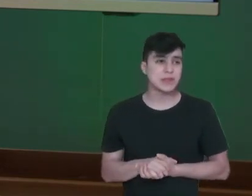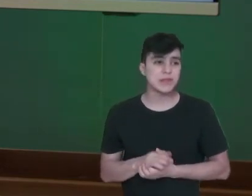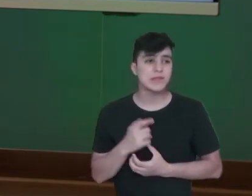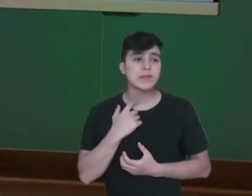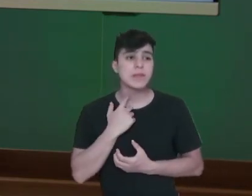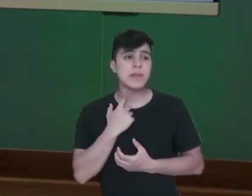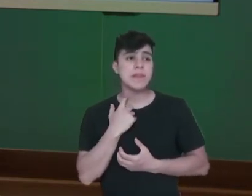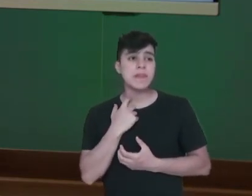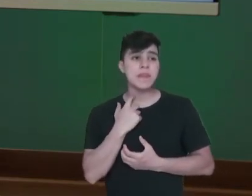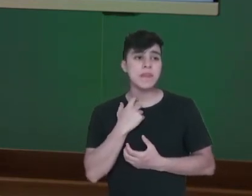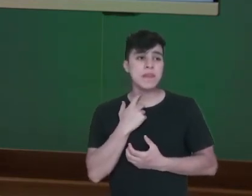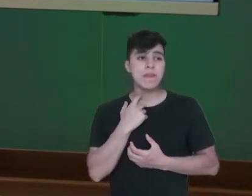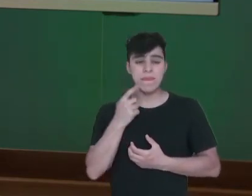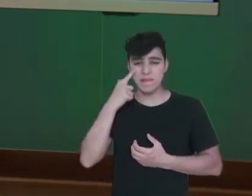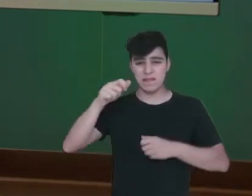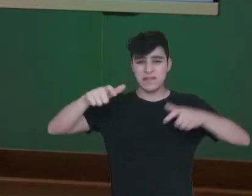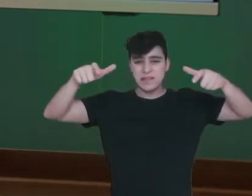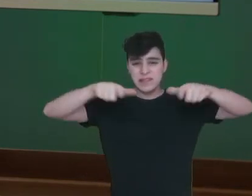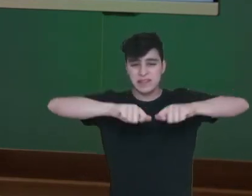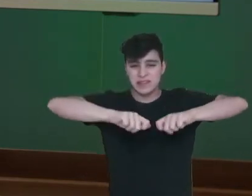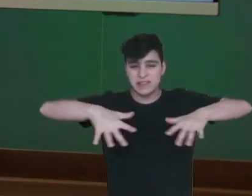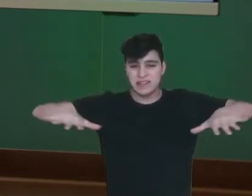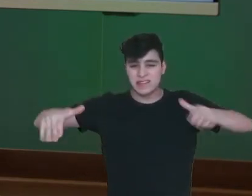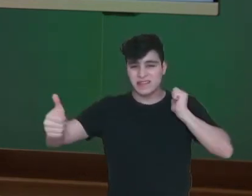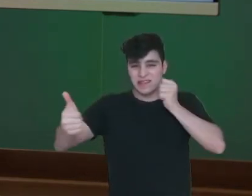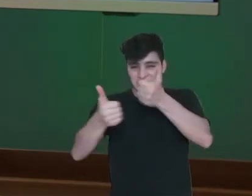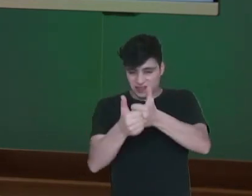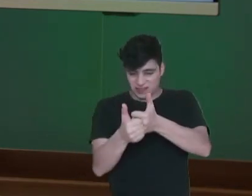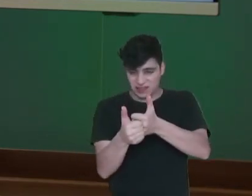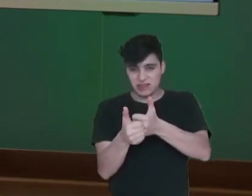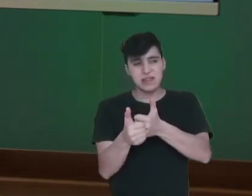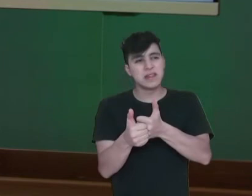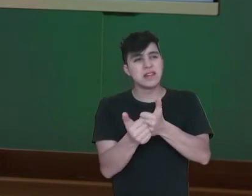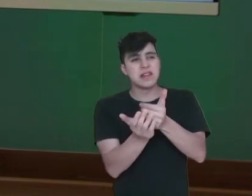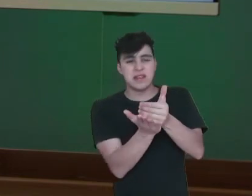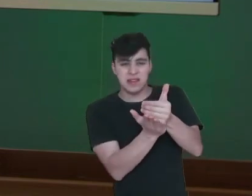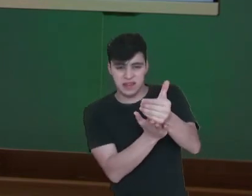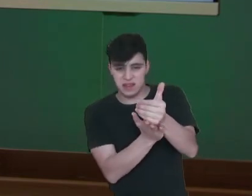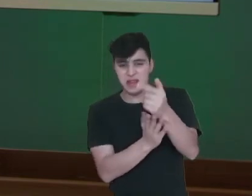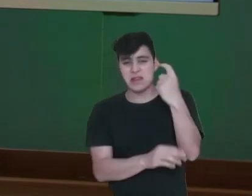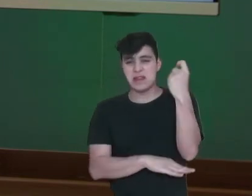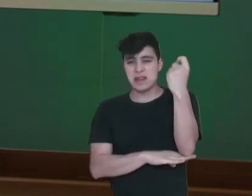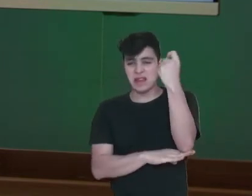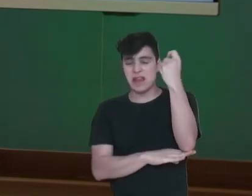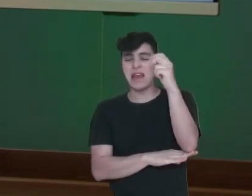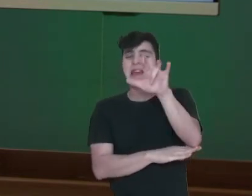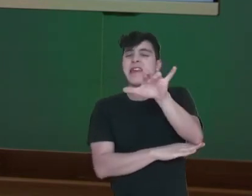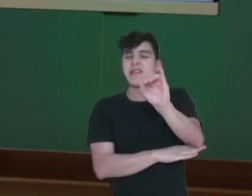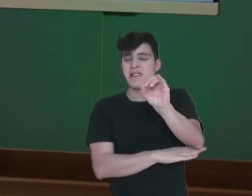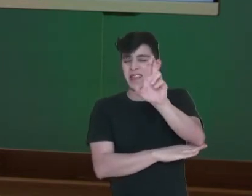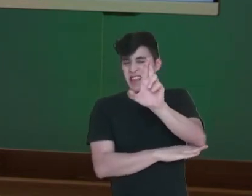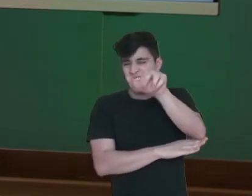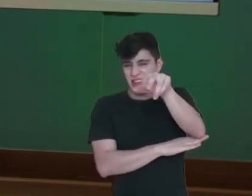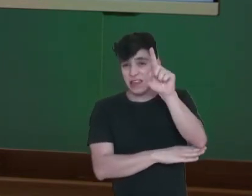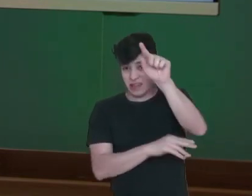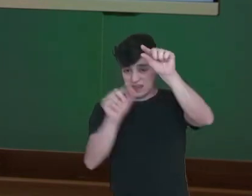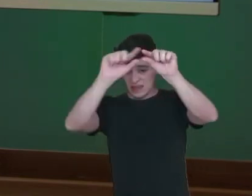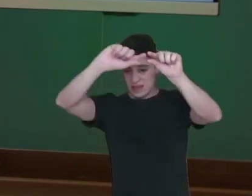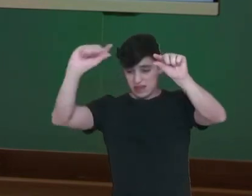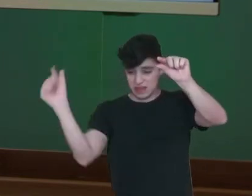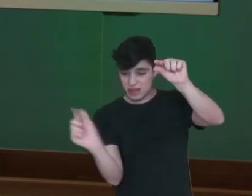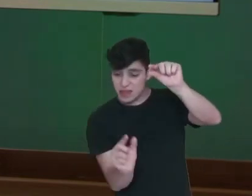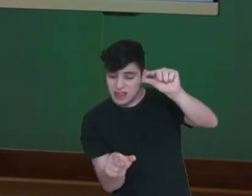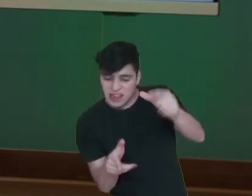a imagem, né, da região litorânea, que se estende, então, desde o Rio Grande do Norte até uma parte do estado